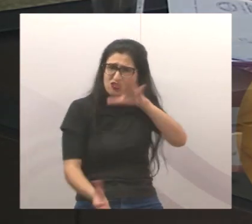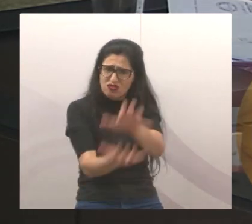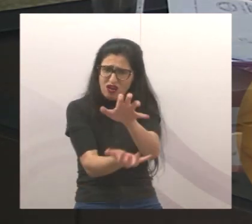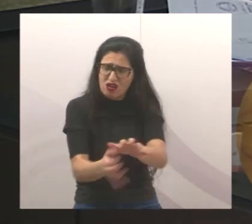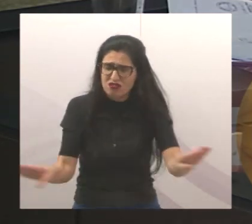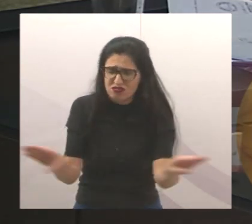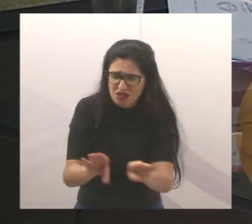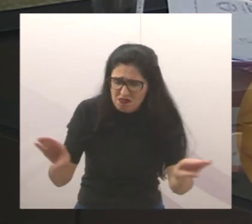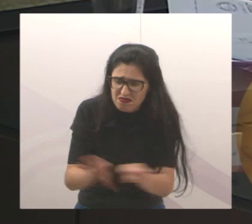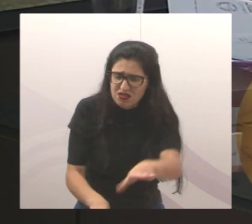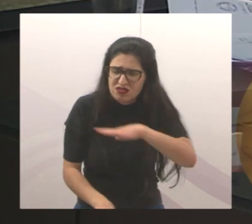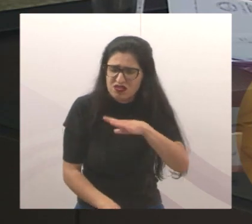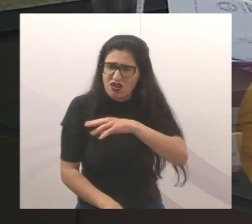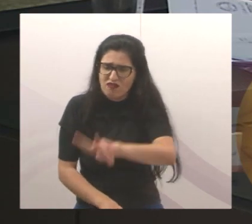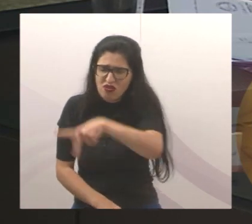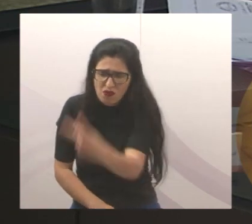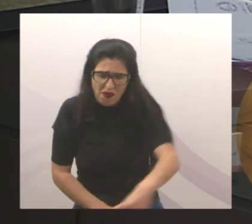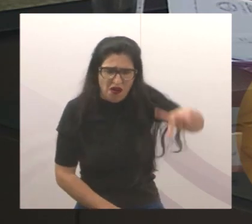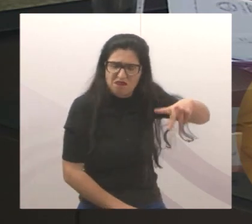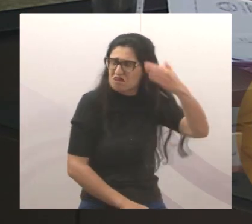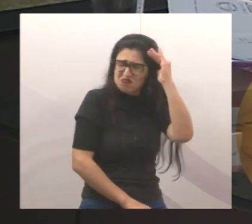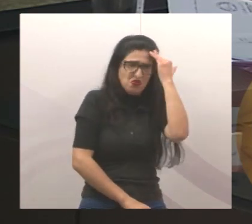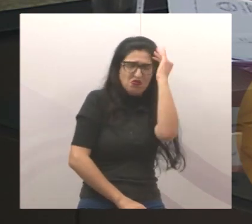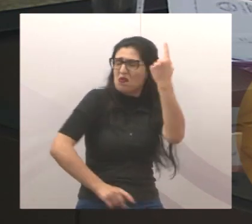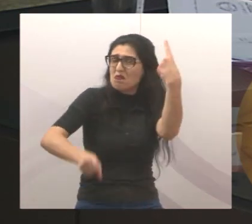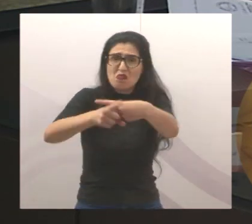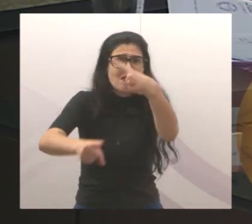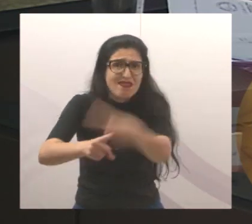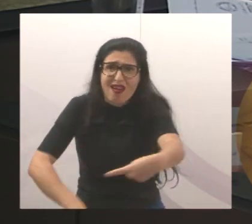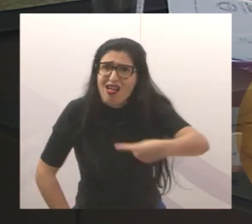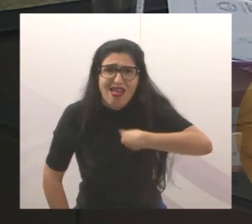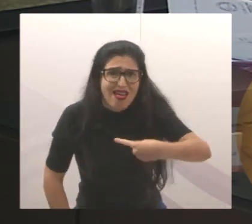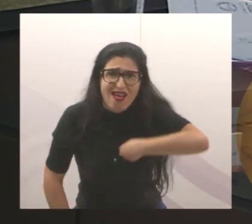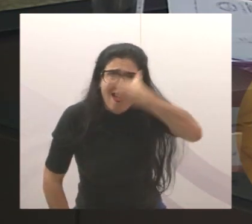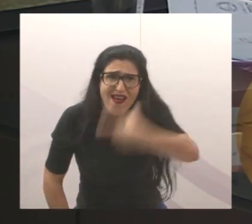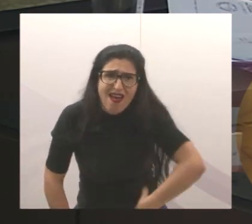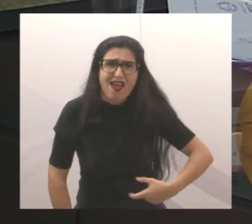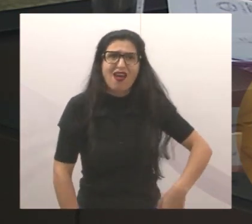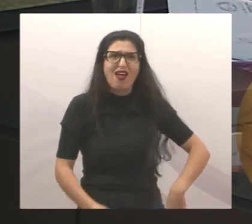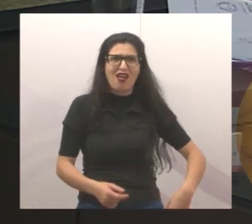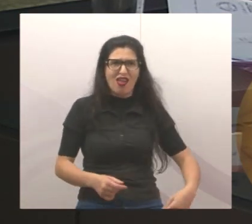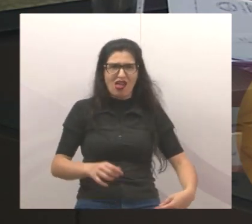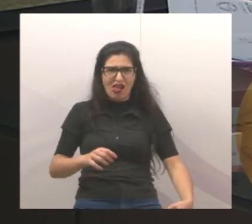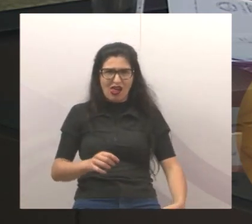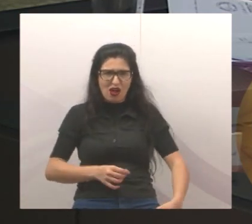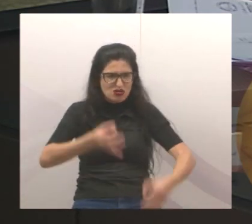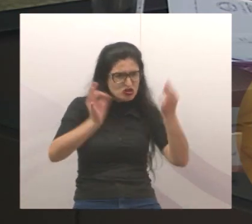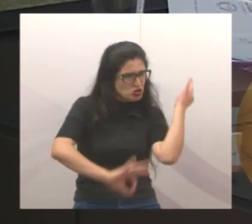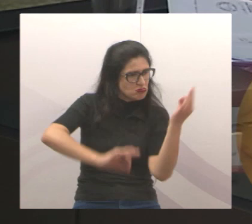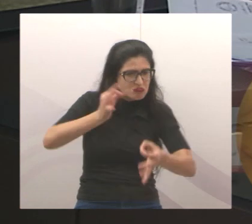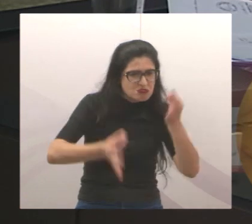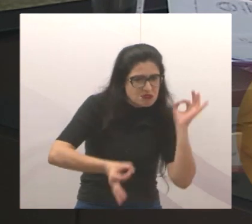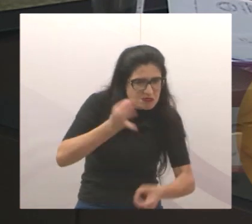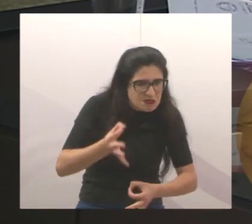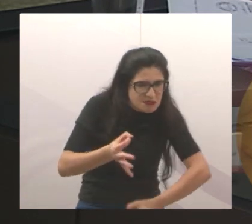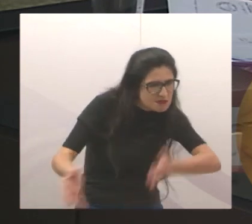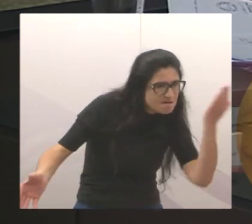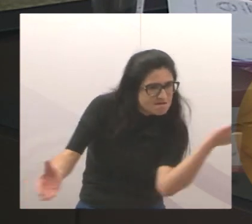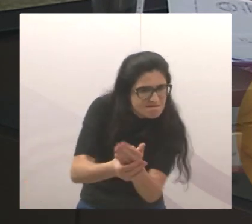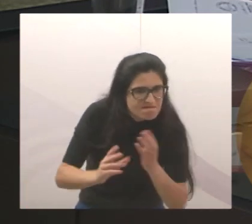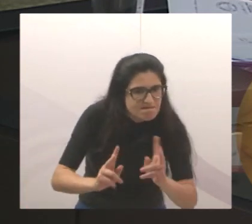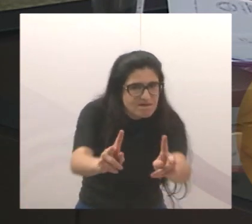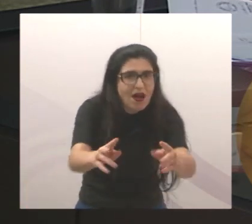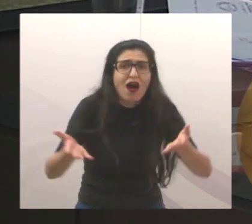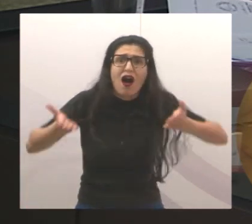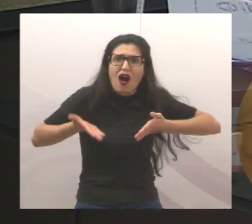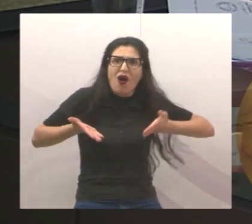também. Então eu não entendo por que para mim, teve que ter cassação, sendo que não provaram nada. E para o prefeito,